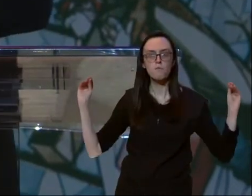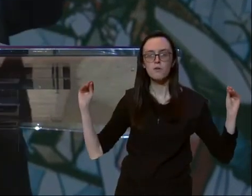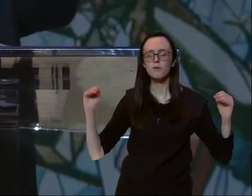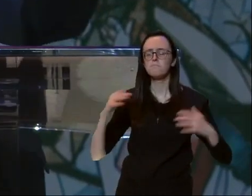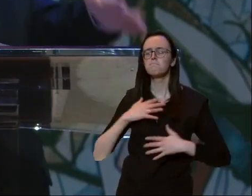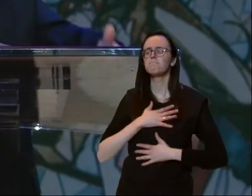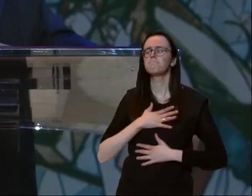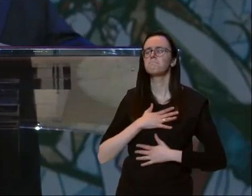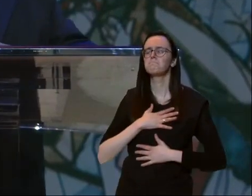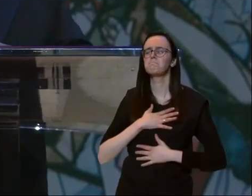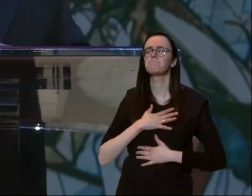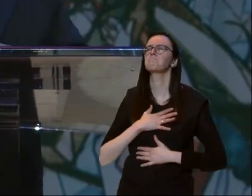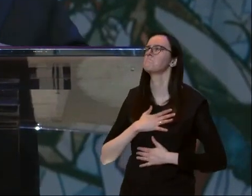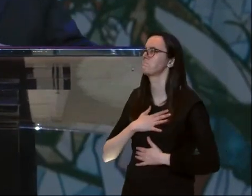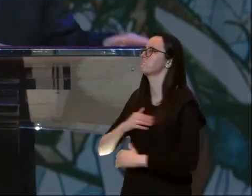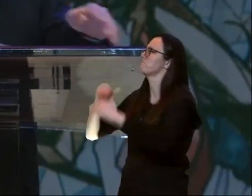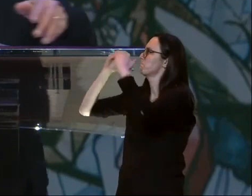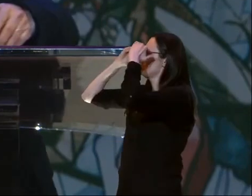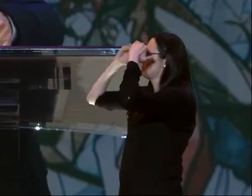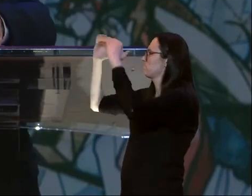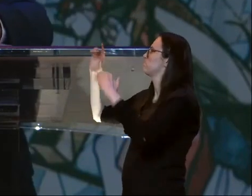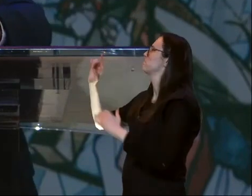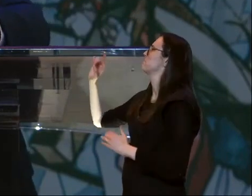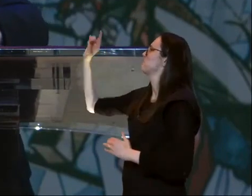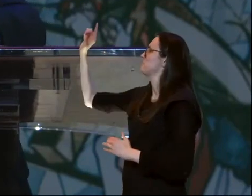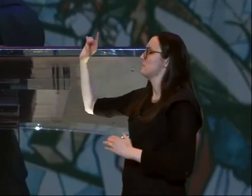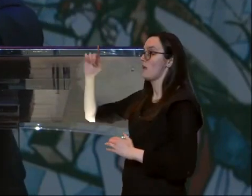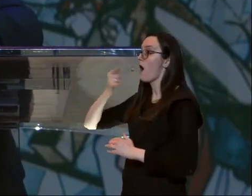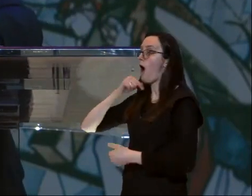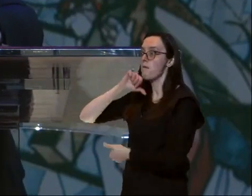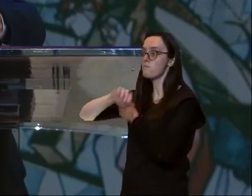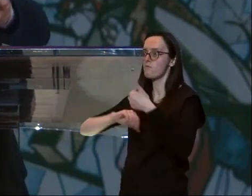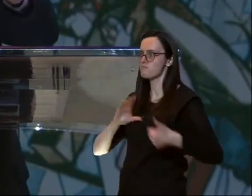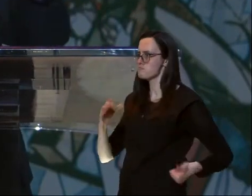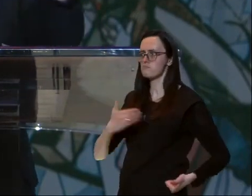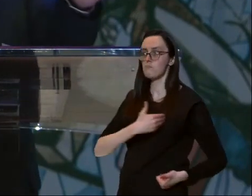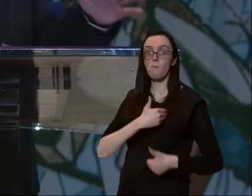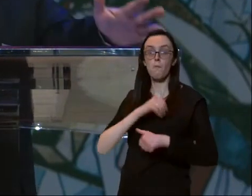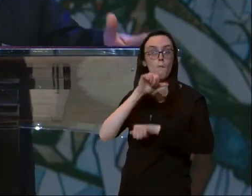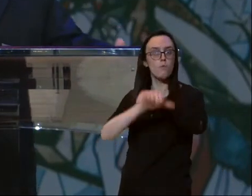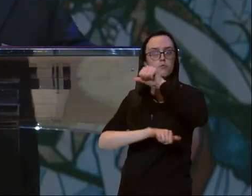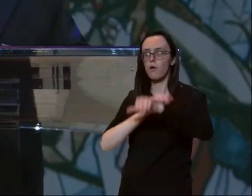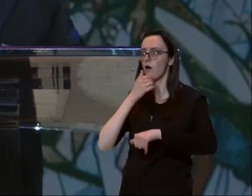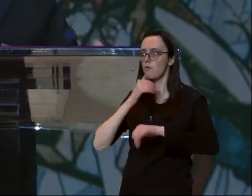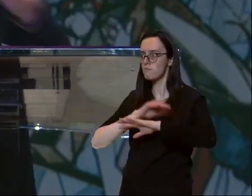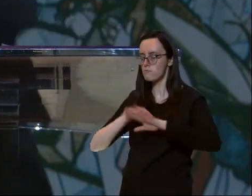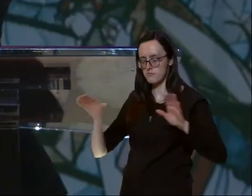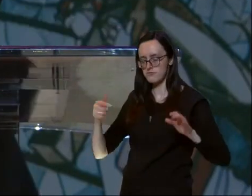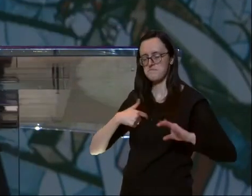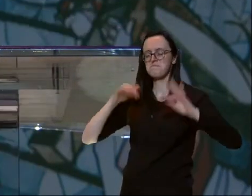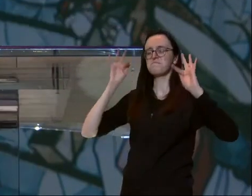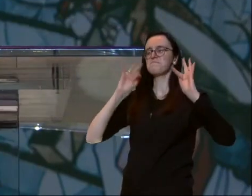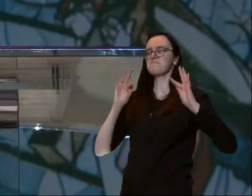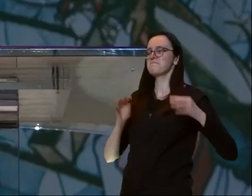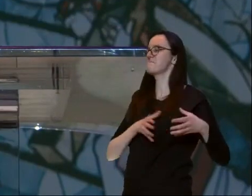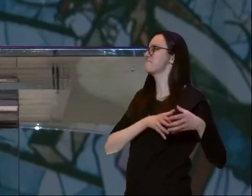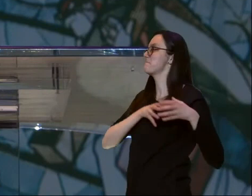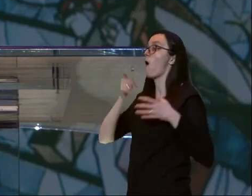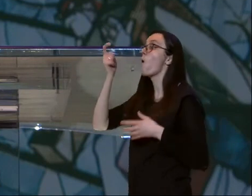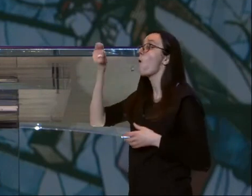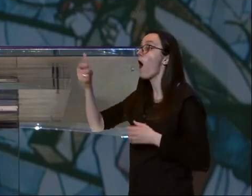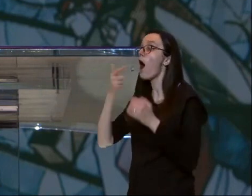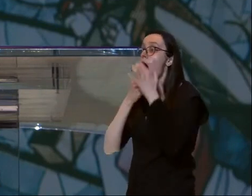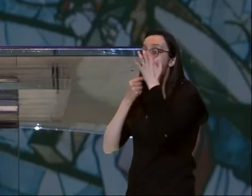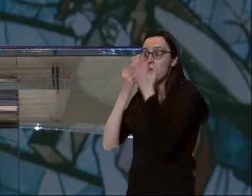voltou convertido lá para a Síria, voltou abençoado, mas quase que ele perdeu